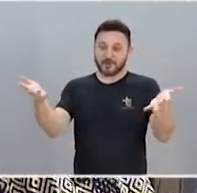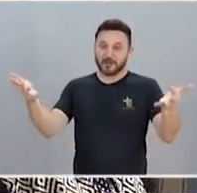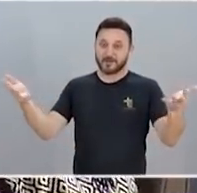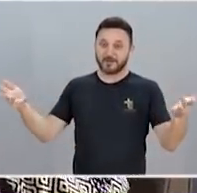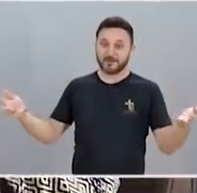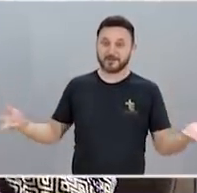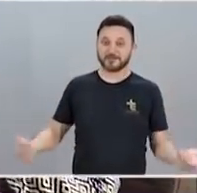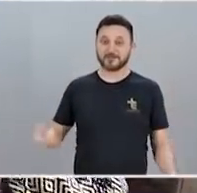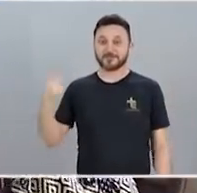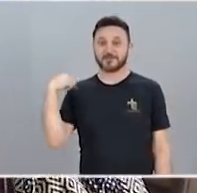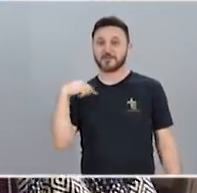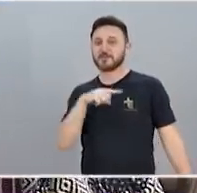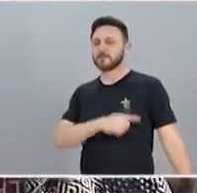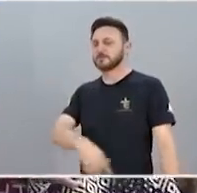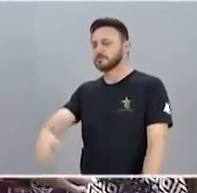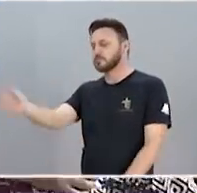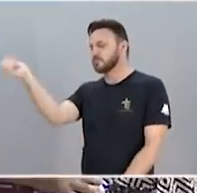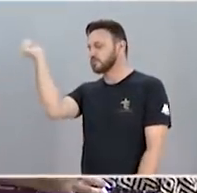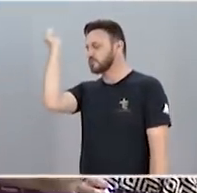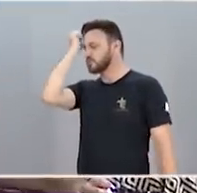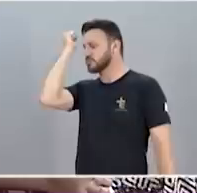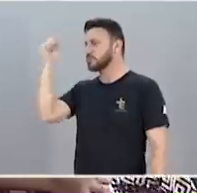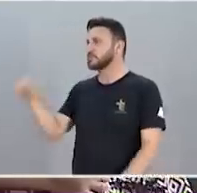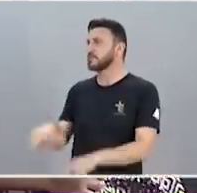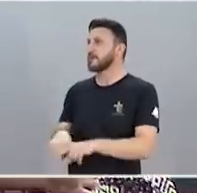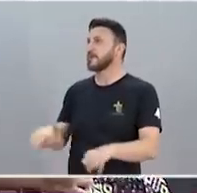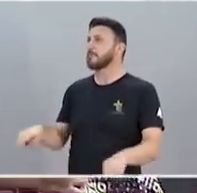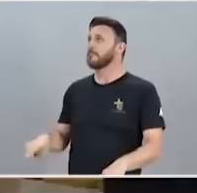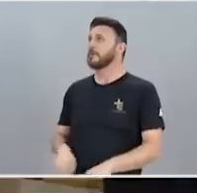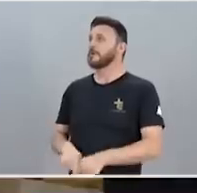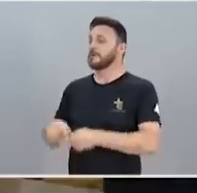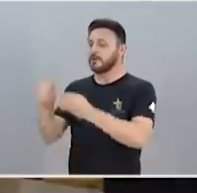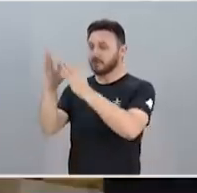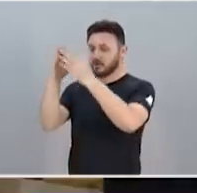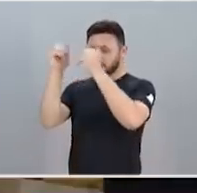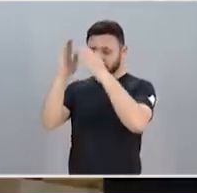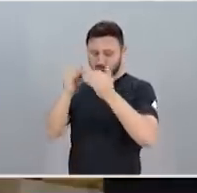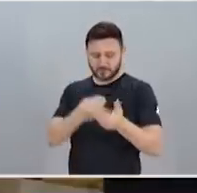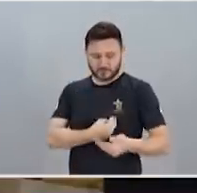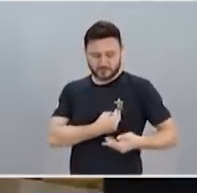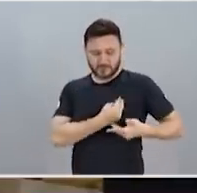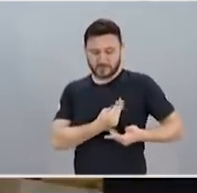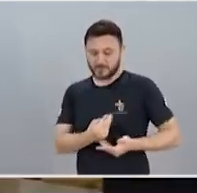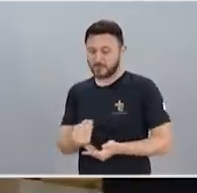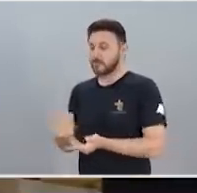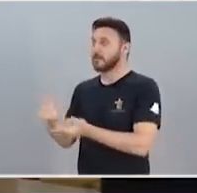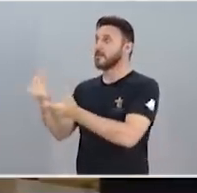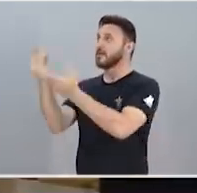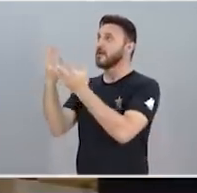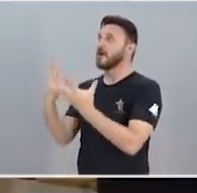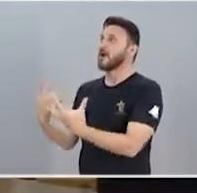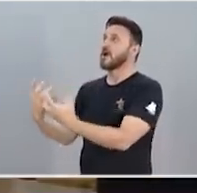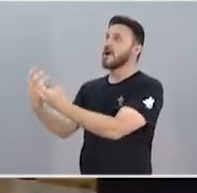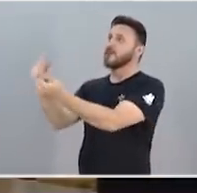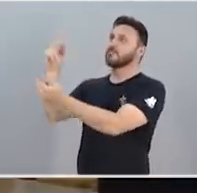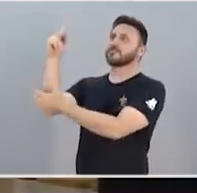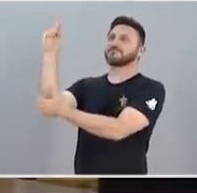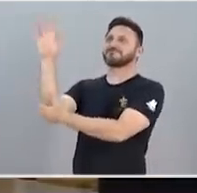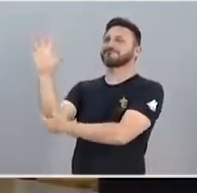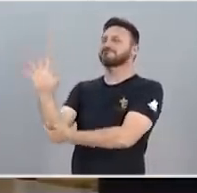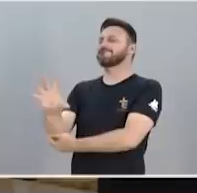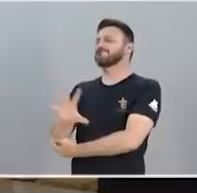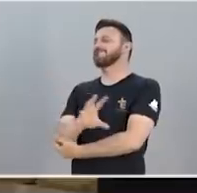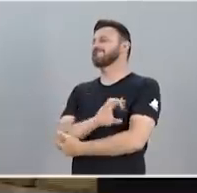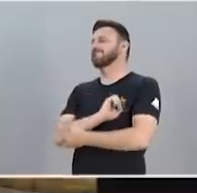misericórdia, nos arrependemos e nos entregamos ao vosso infinito